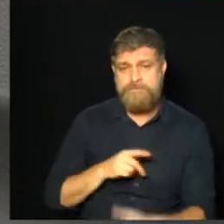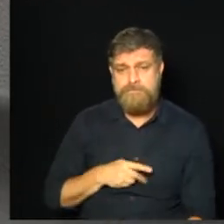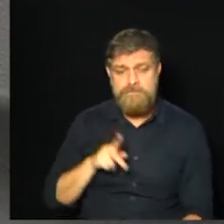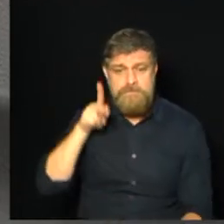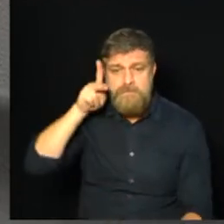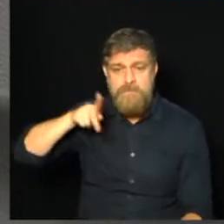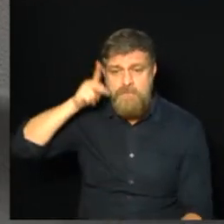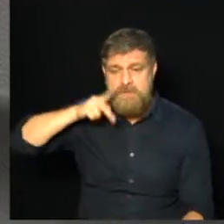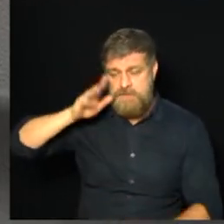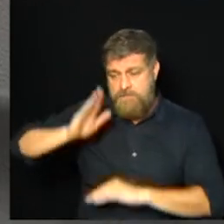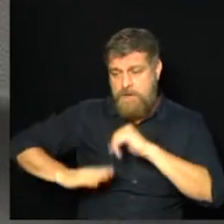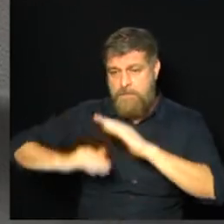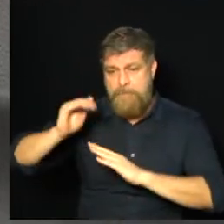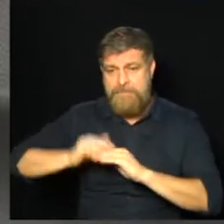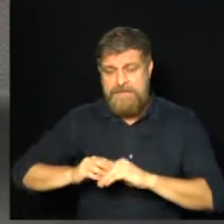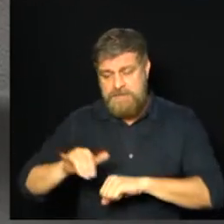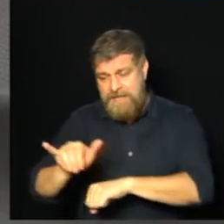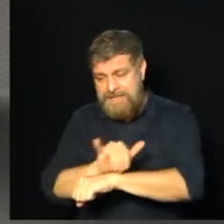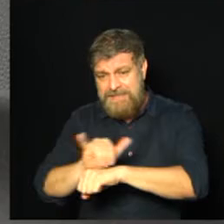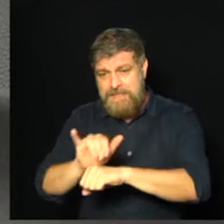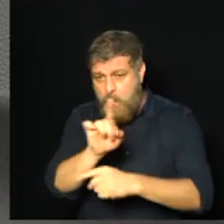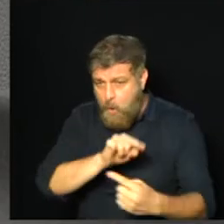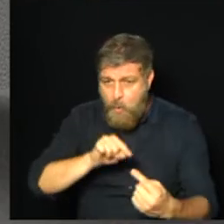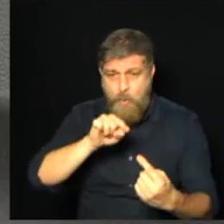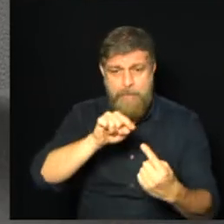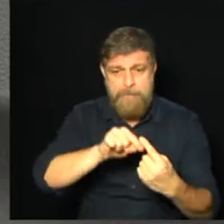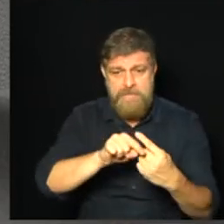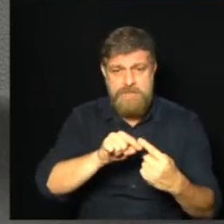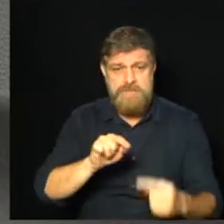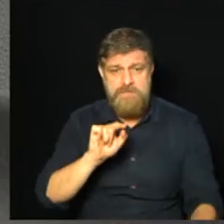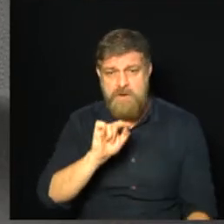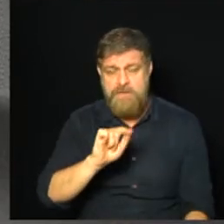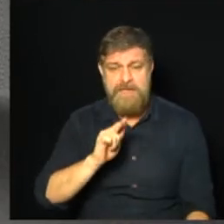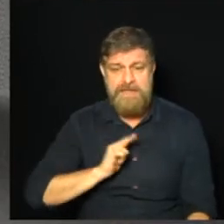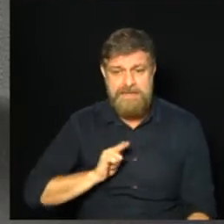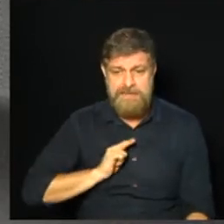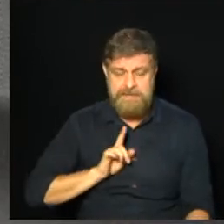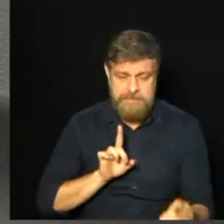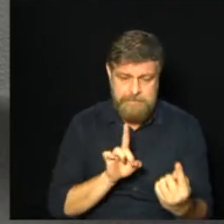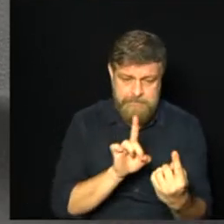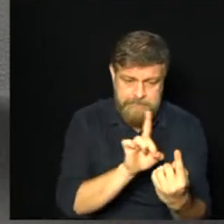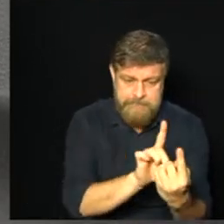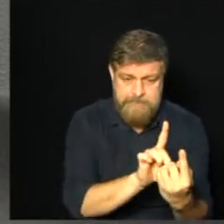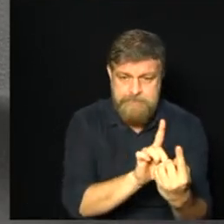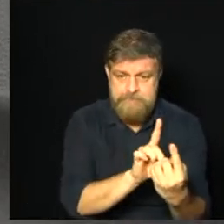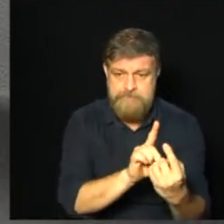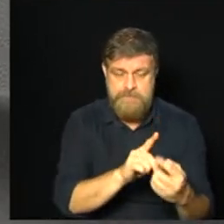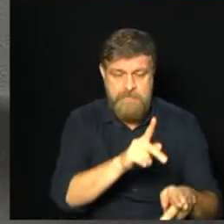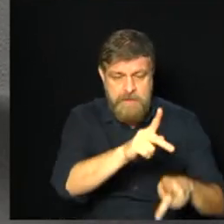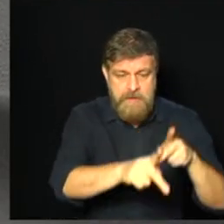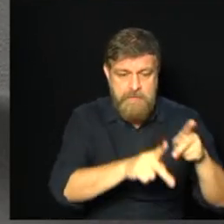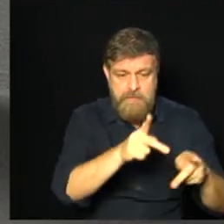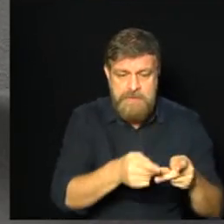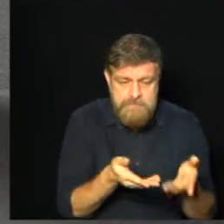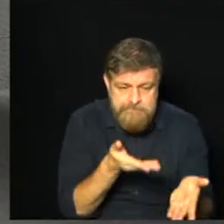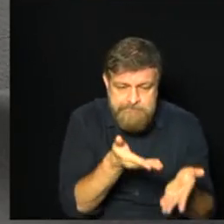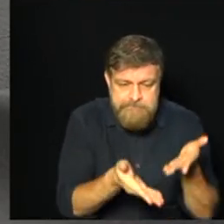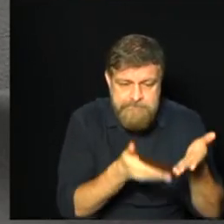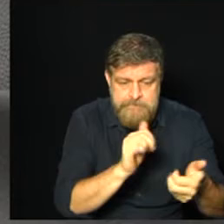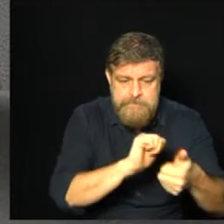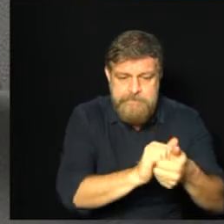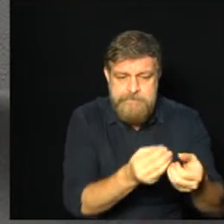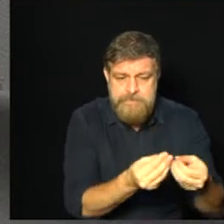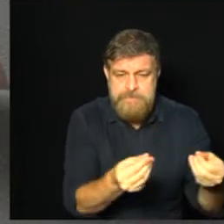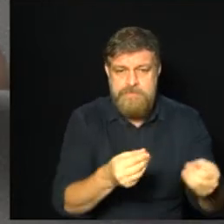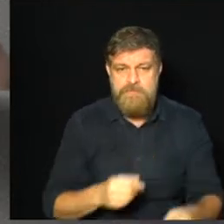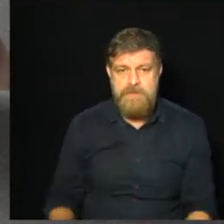política de fazer dessa maneira e o objetivo final, obviamente, é garantir atendimento à população. Eu tinha anotado